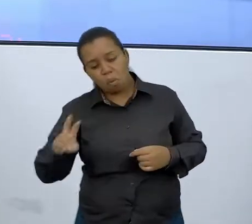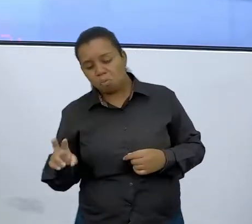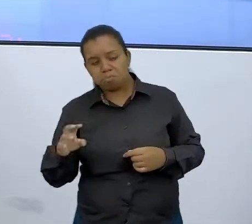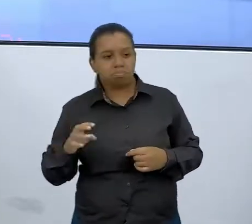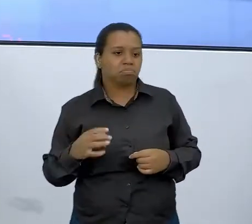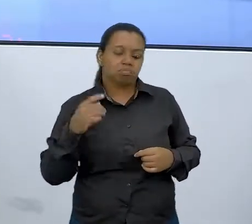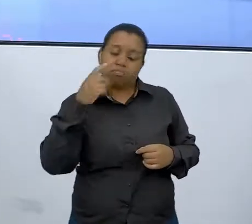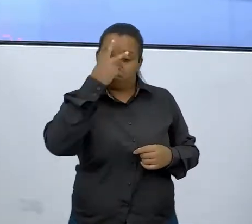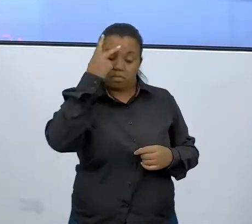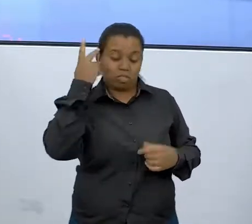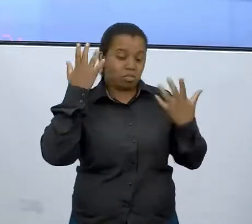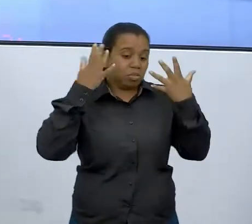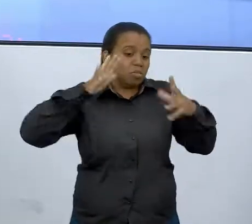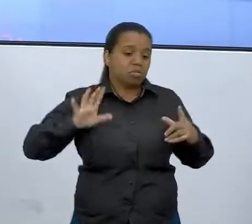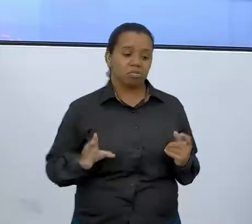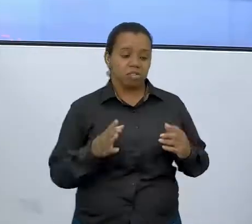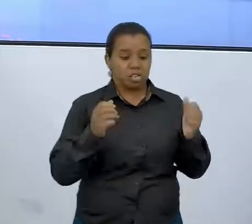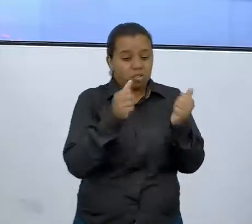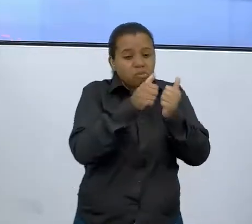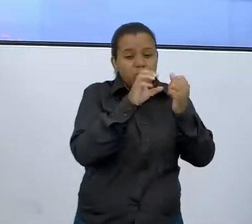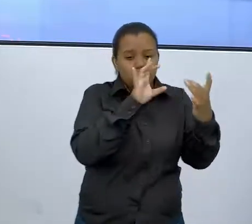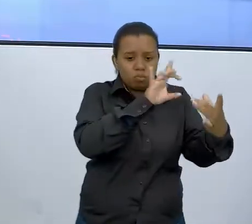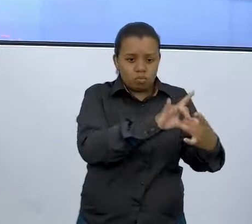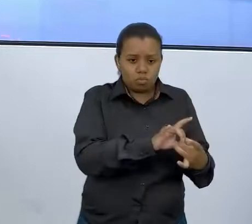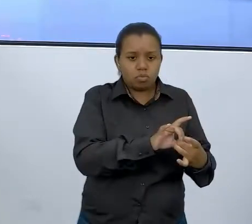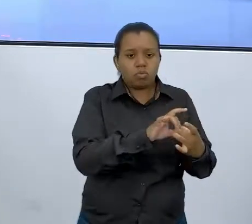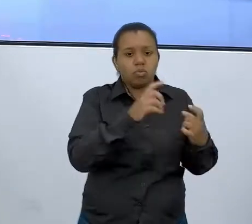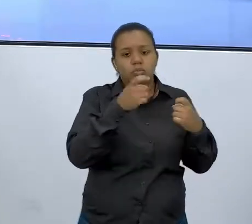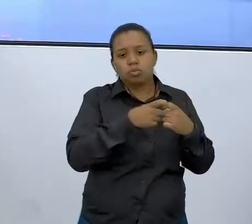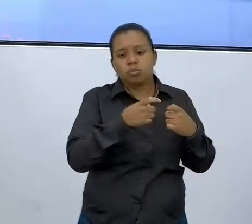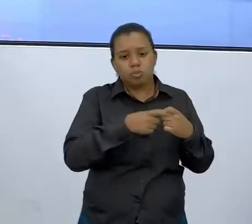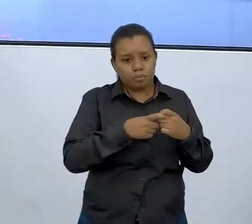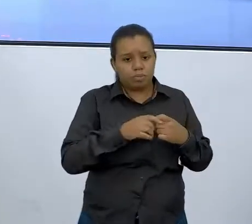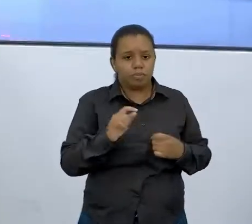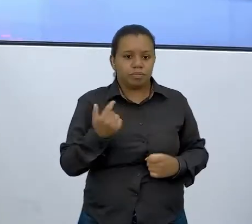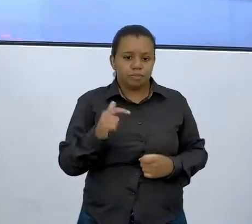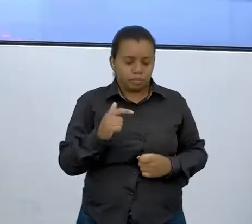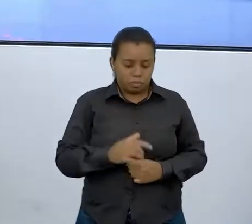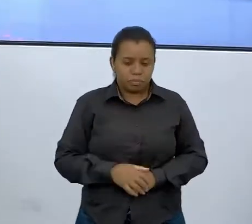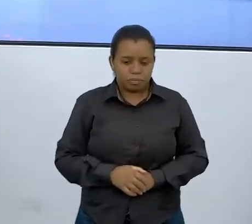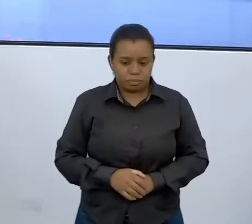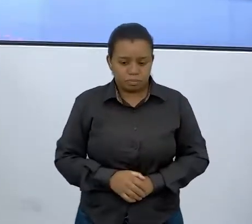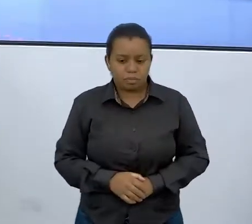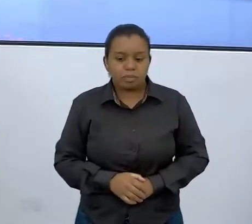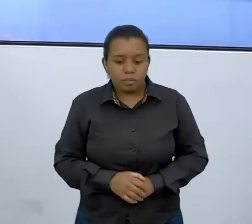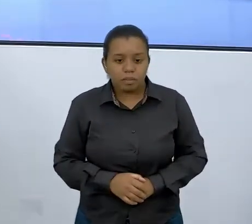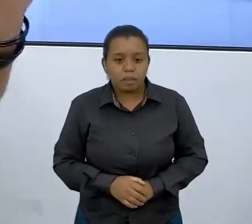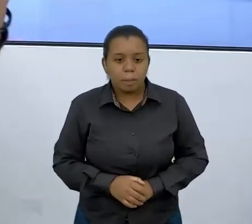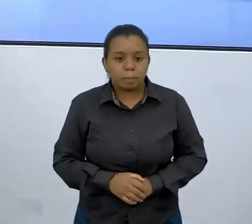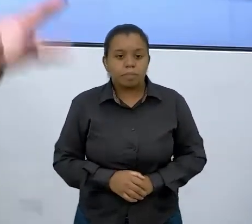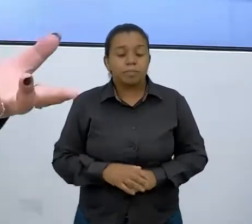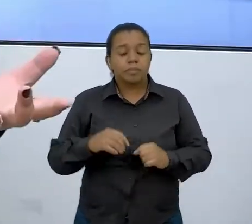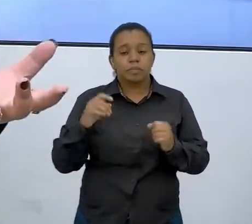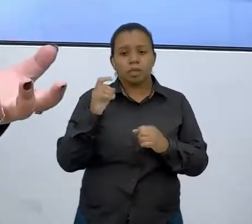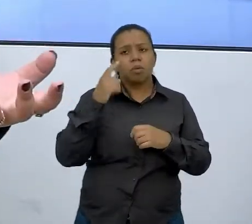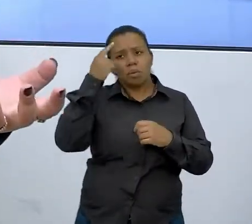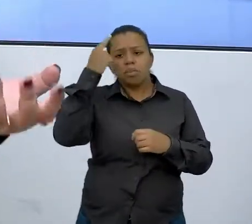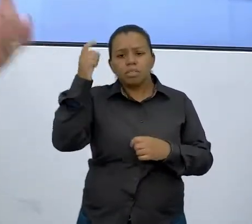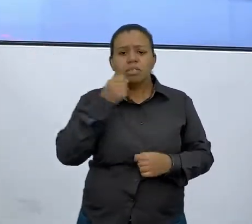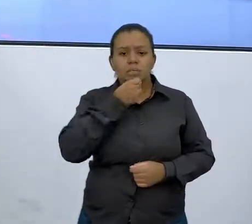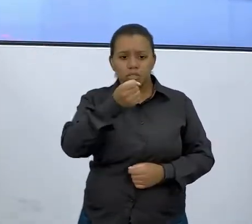médico, mas, lembrando de um caso que eu lembro de uma entrevista do Léo Stronda, por exemplo, um